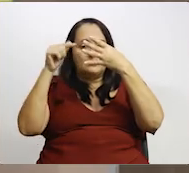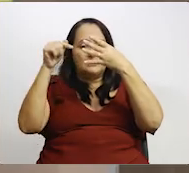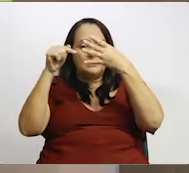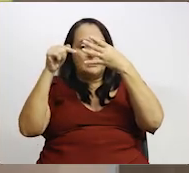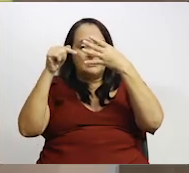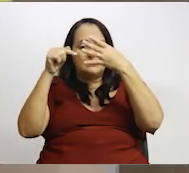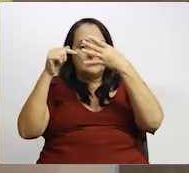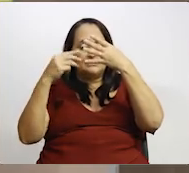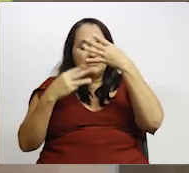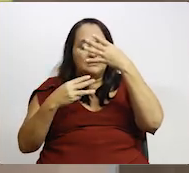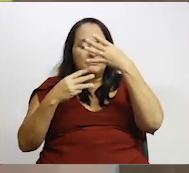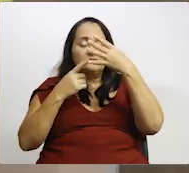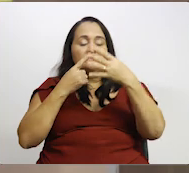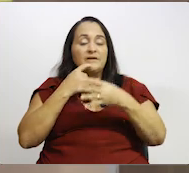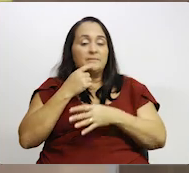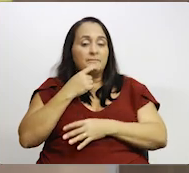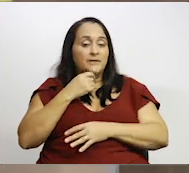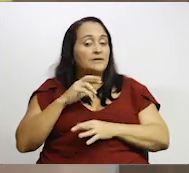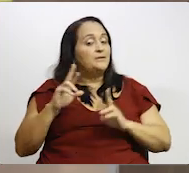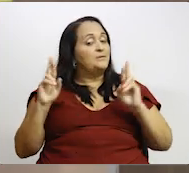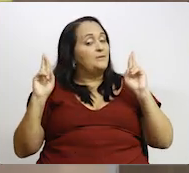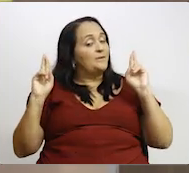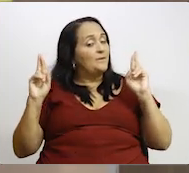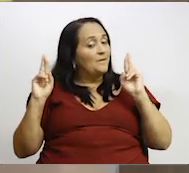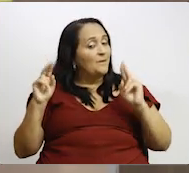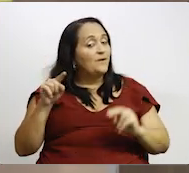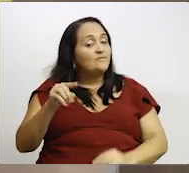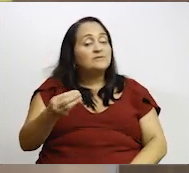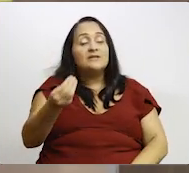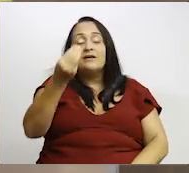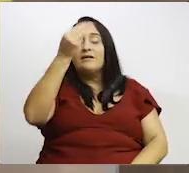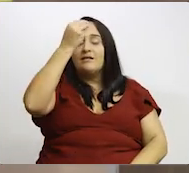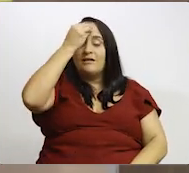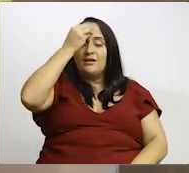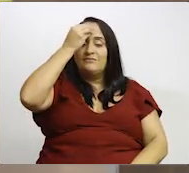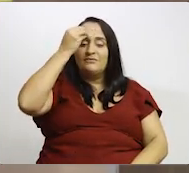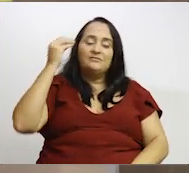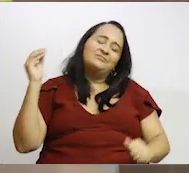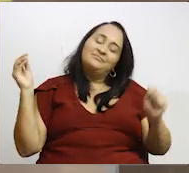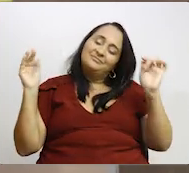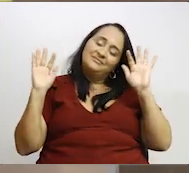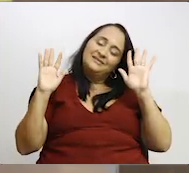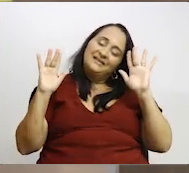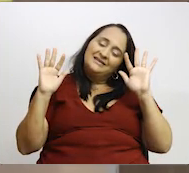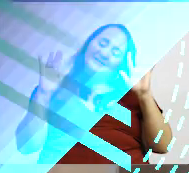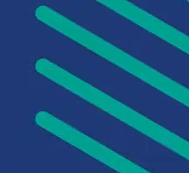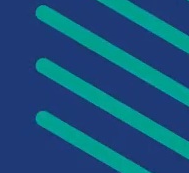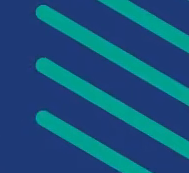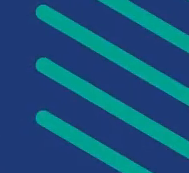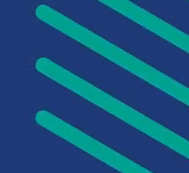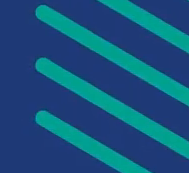Olha, espero que esse conceito tenha ficado bem firme na sua mente. Até a próxima aula.